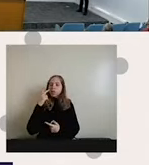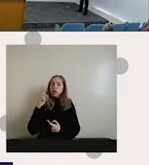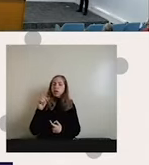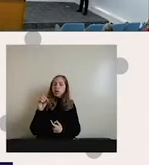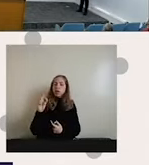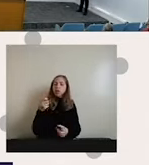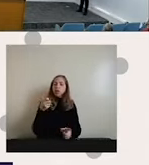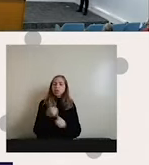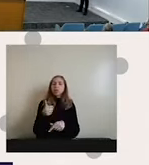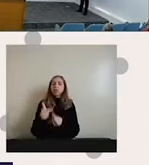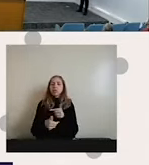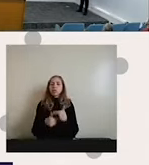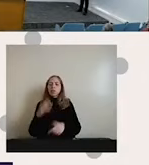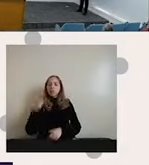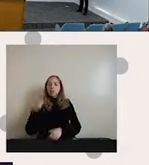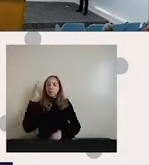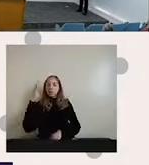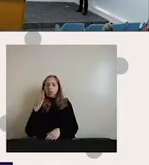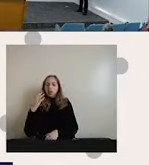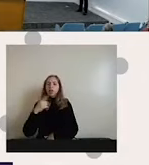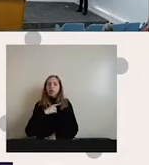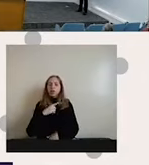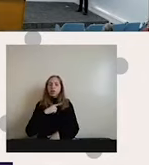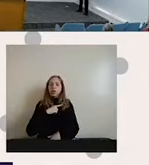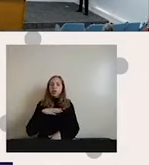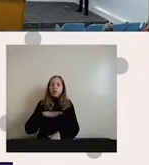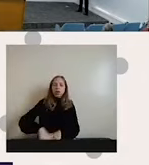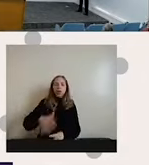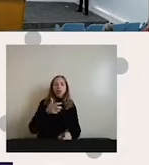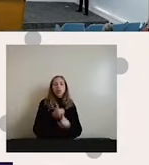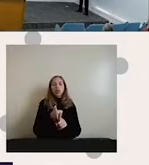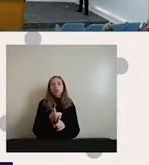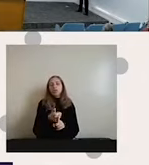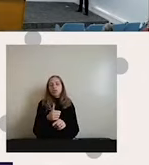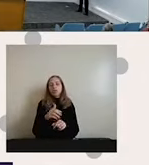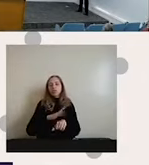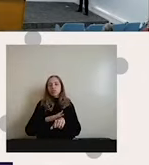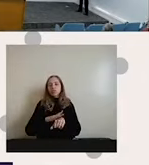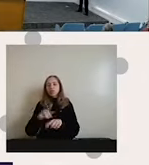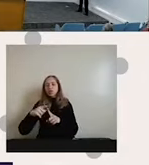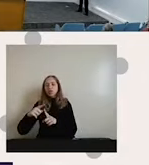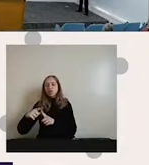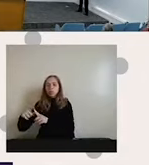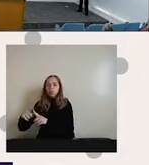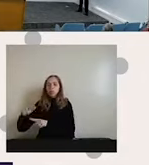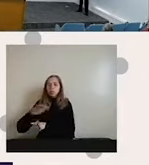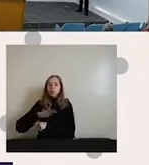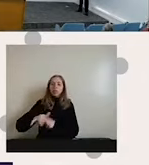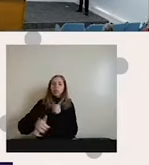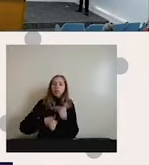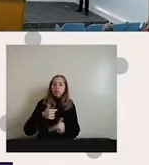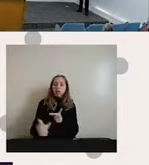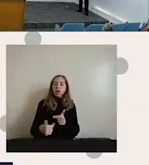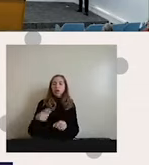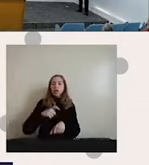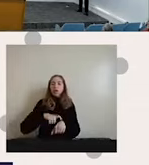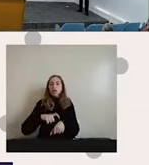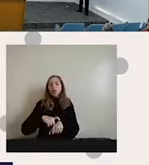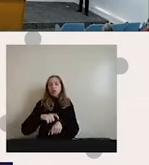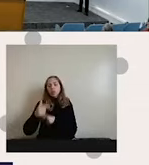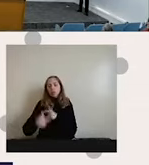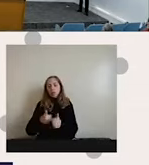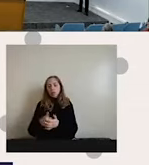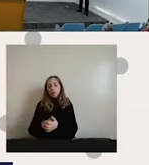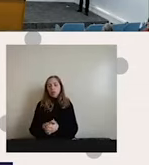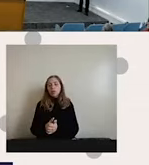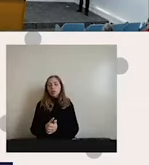os acidentes típicos que ocorrem, então, no ambiente de trabalho, no horário de trabalho, os que não são tão